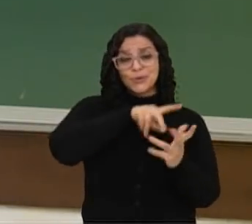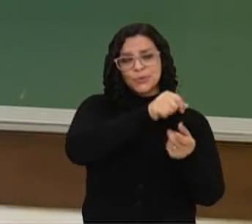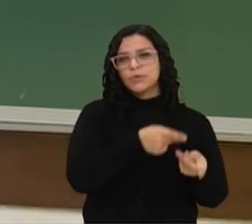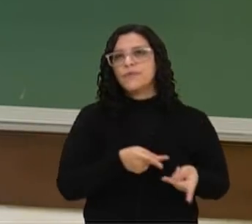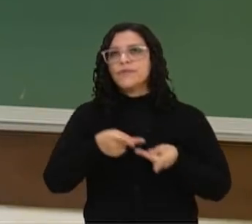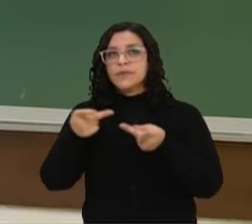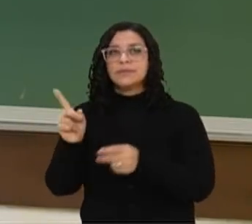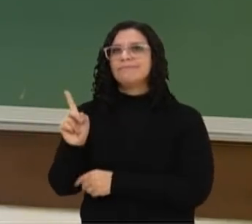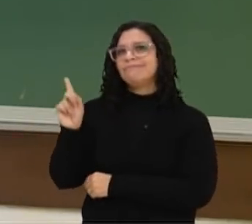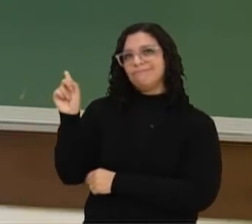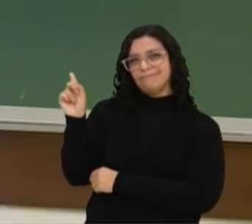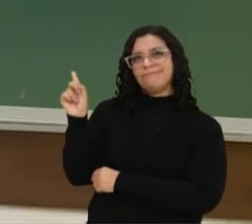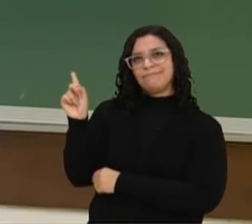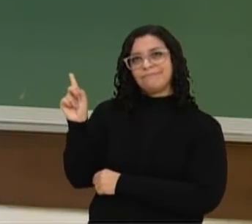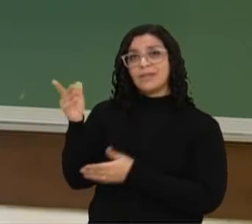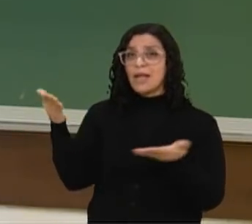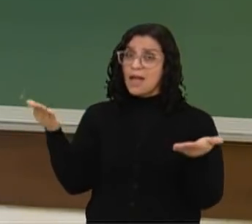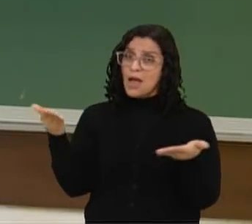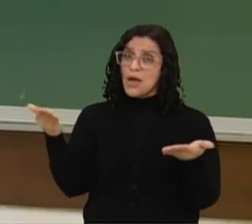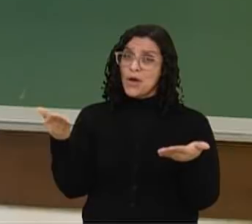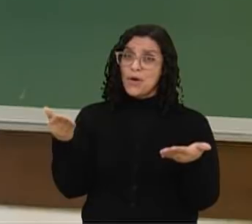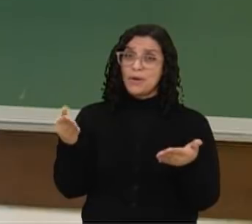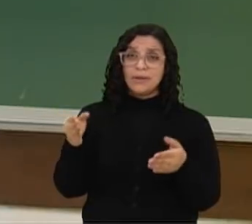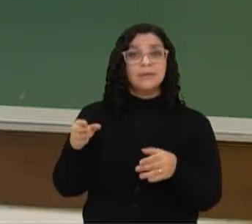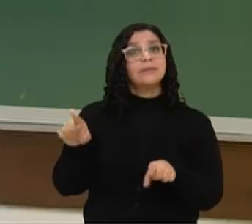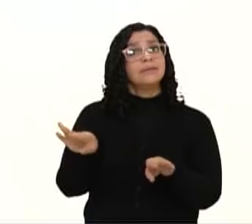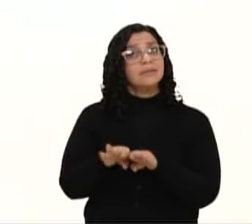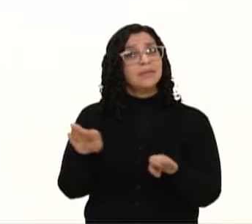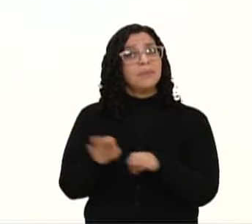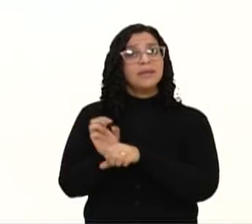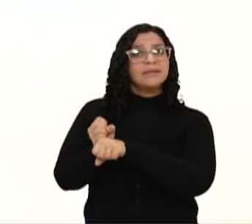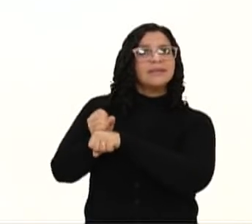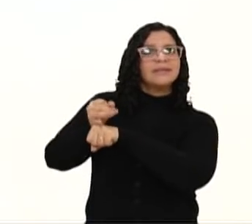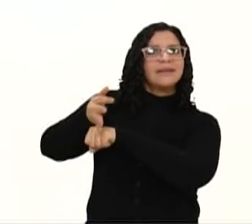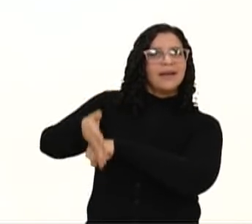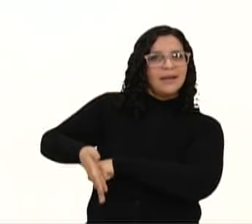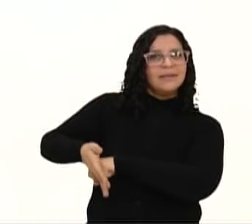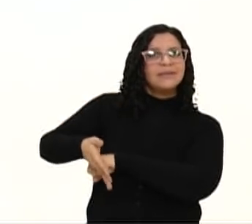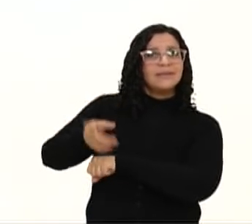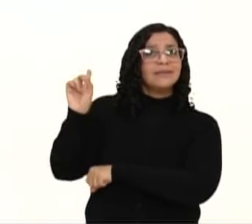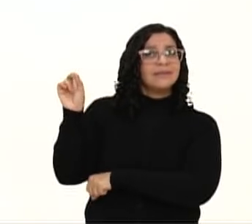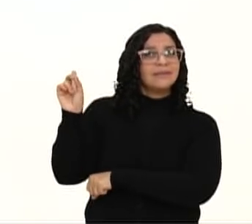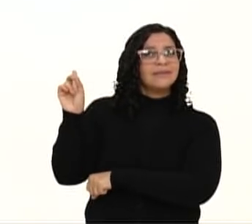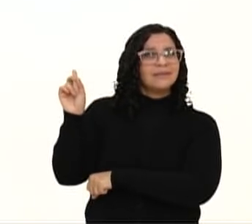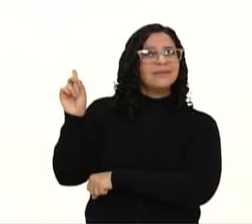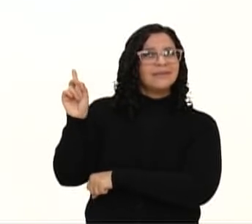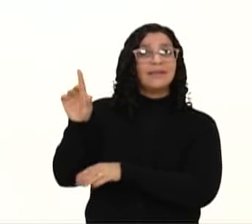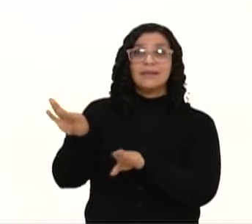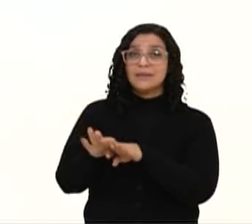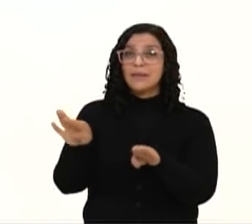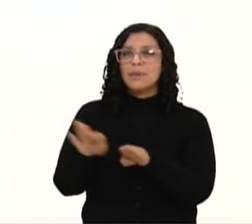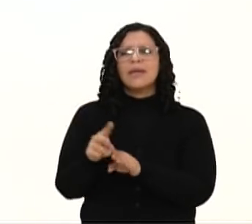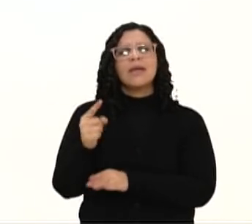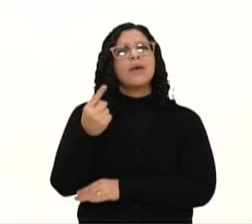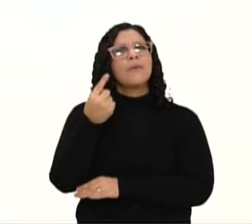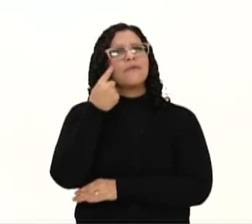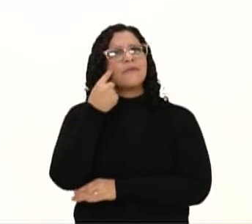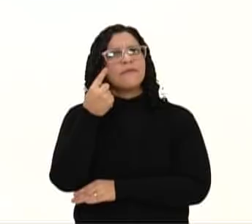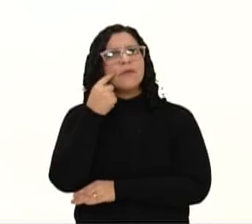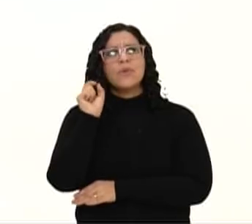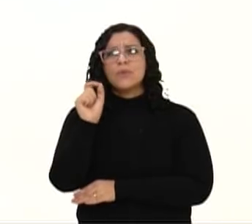mundo. E, por fim, ali, não menos importante, as Cataratas do Iguaçu, justamente também com essa ideia